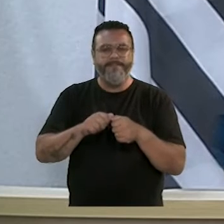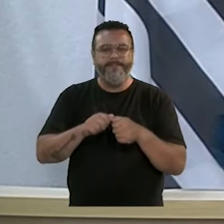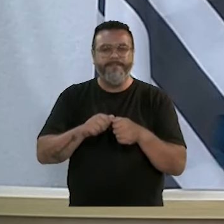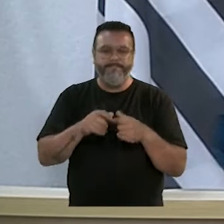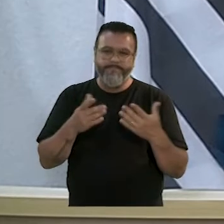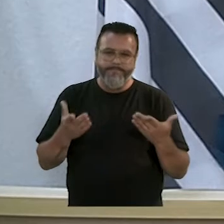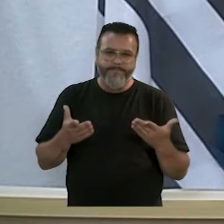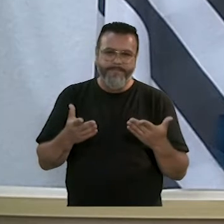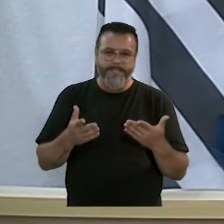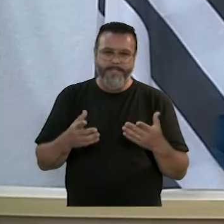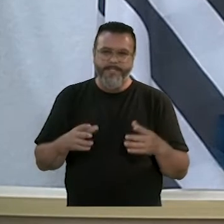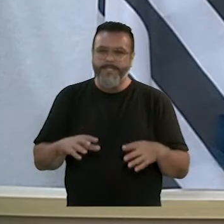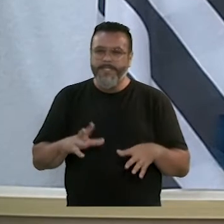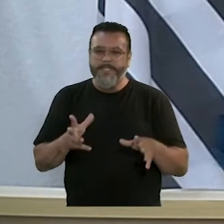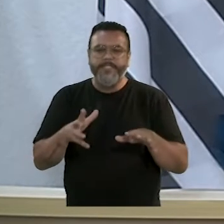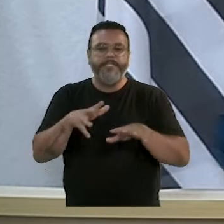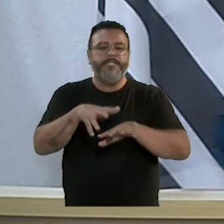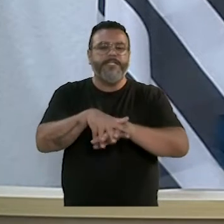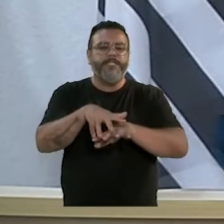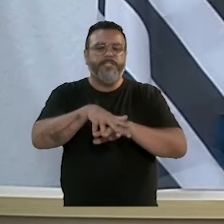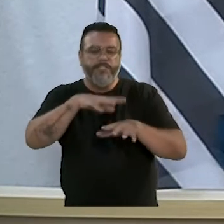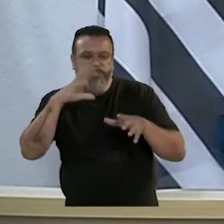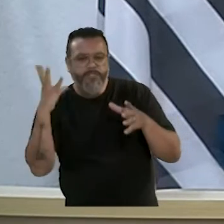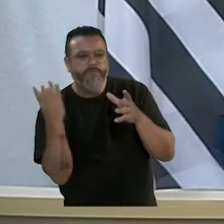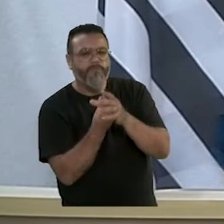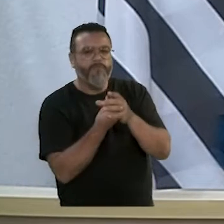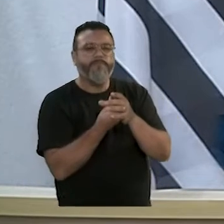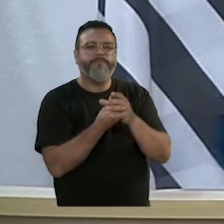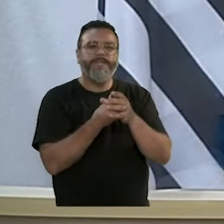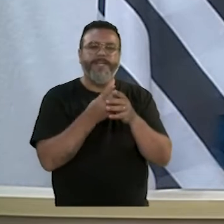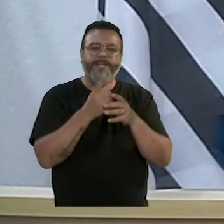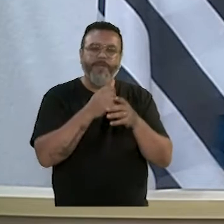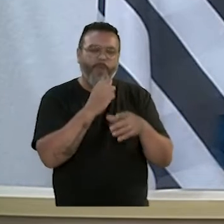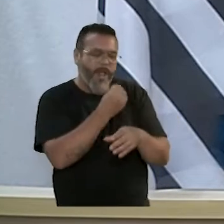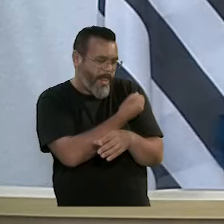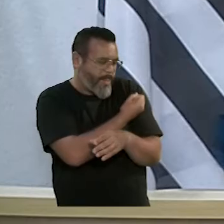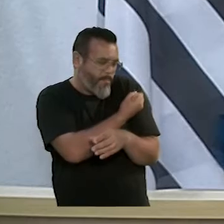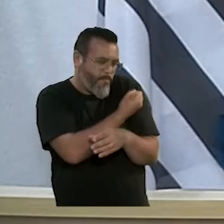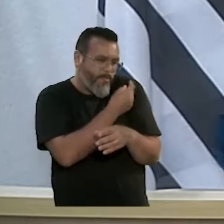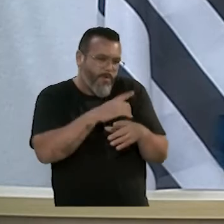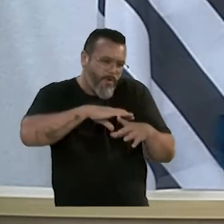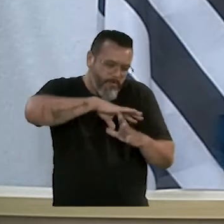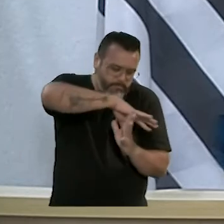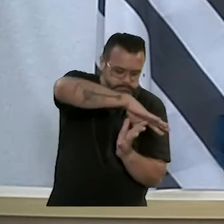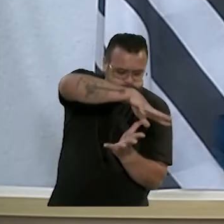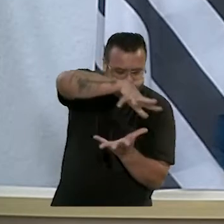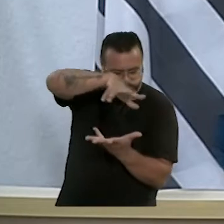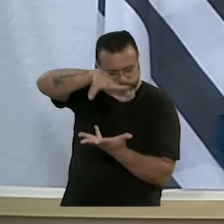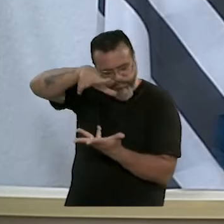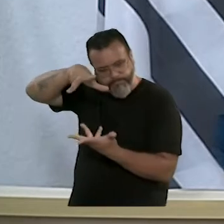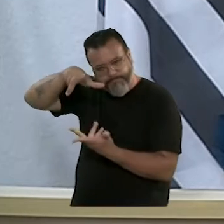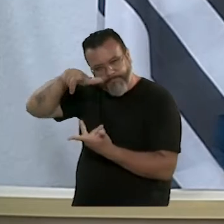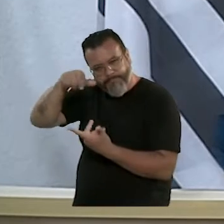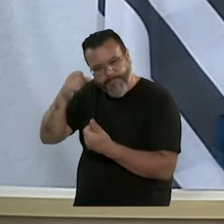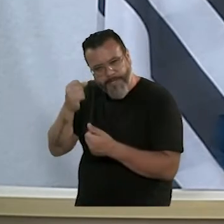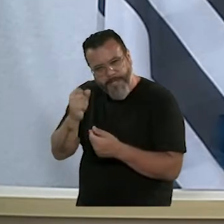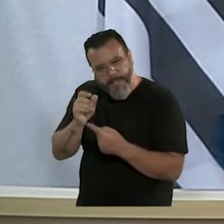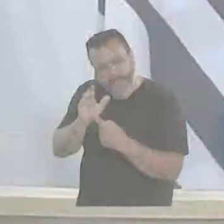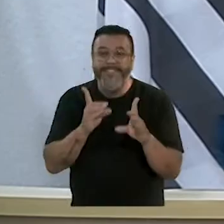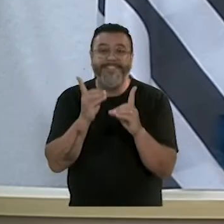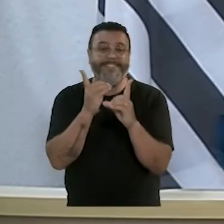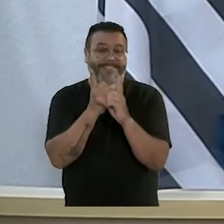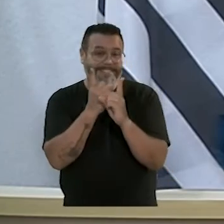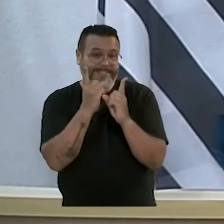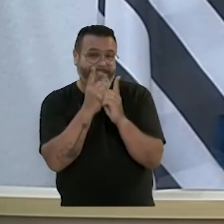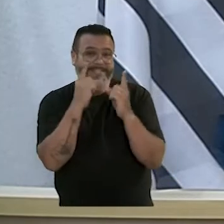muito mais que isso. É você entrar no mundo do aluno, né? Você se incluir dentro do aluno e mostrar para ele como que se